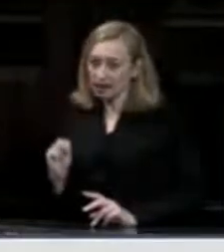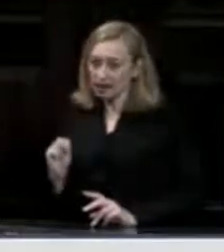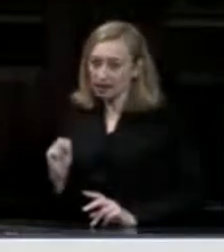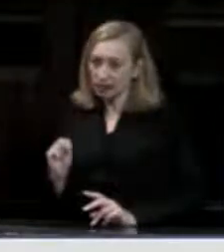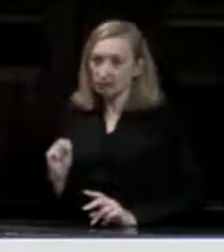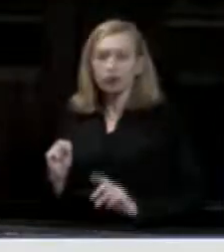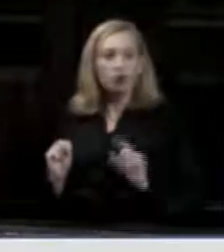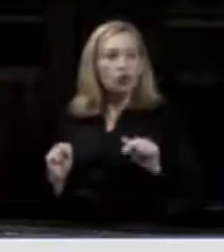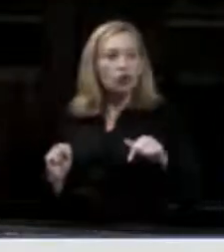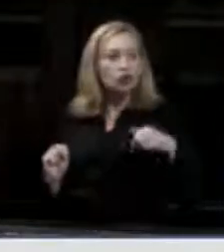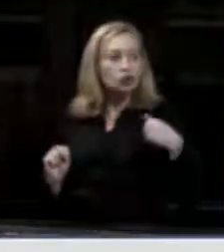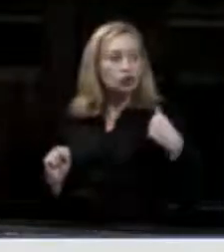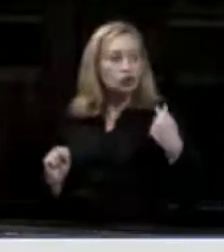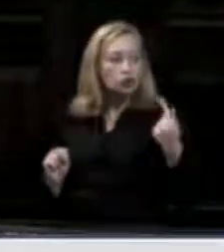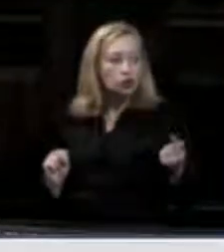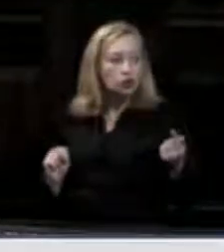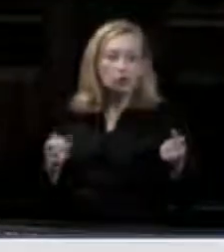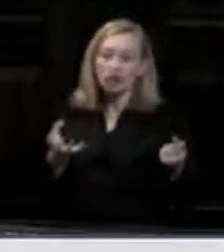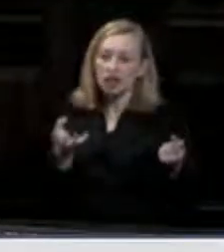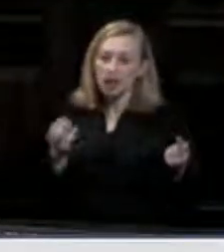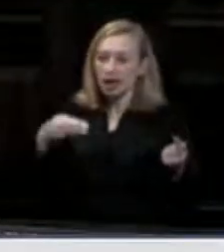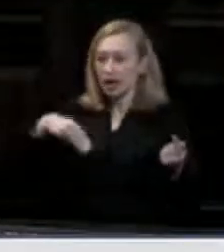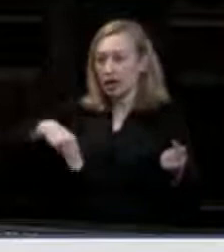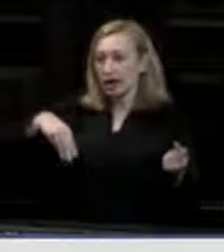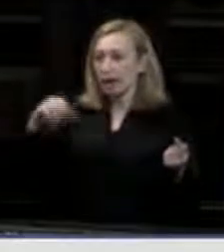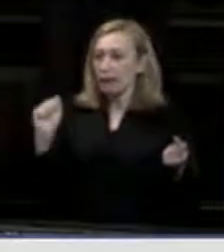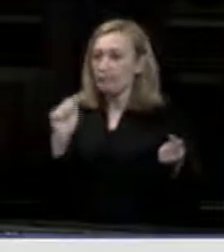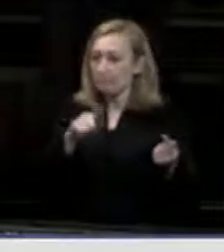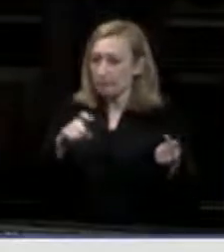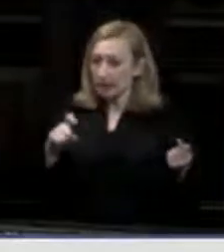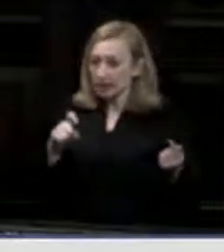rótulo de socialistas.